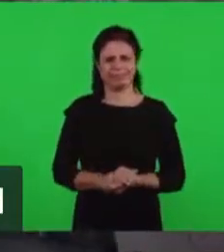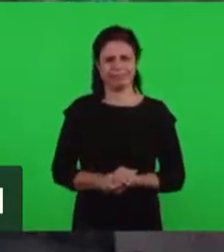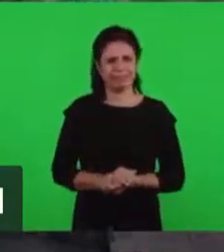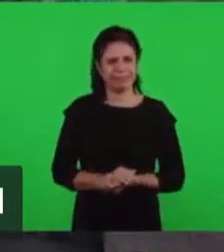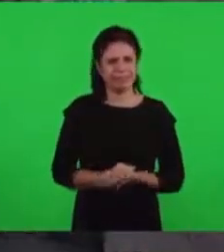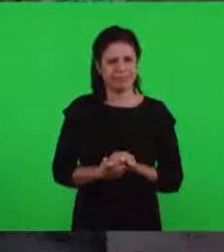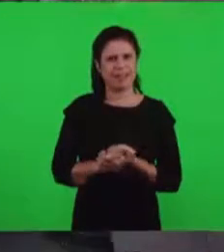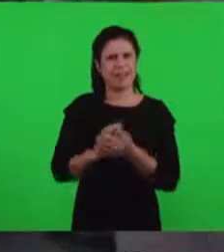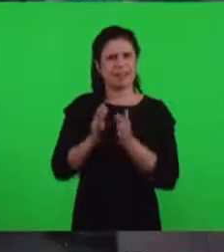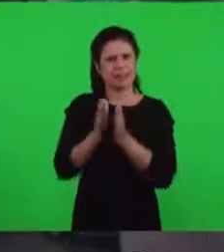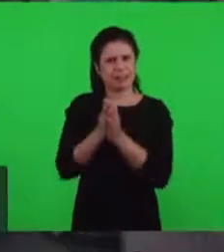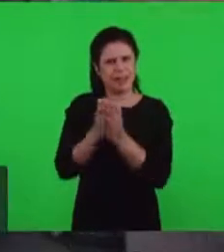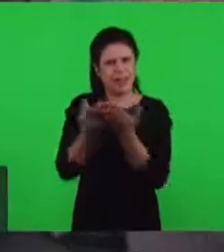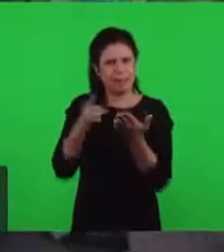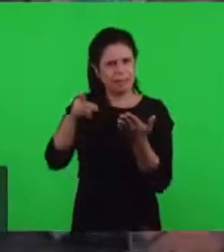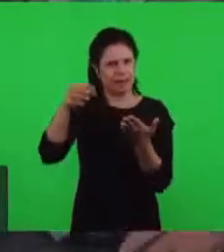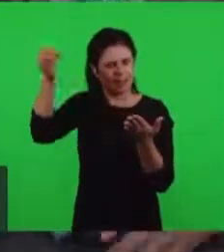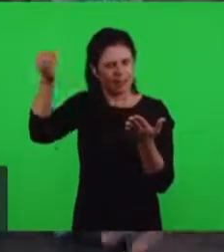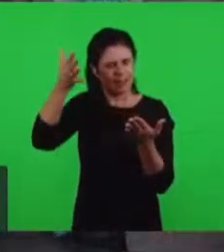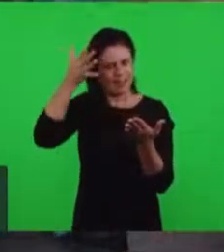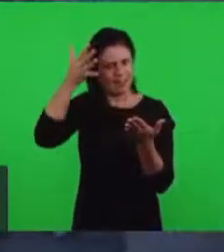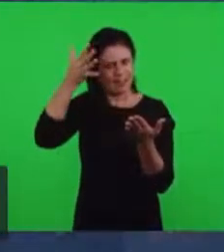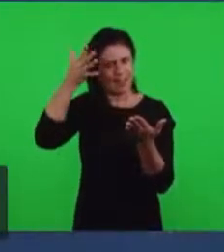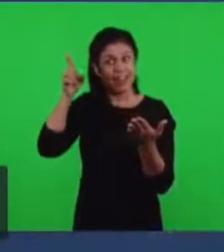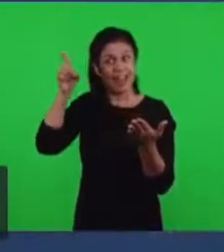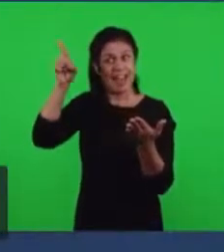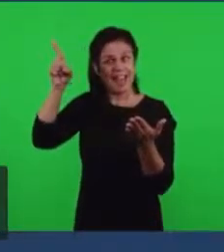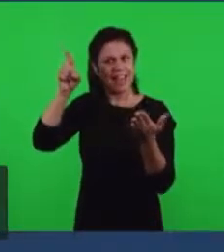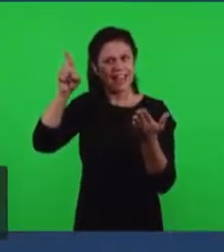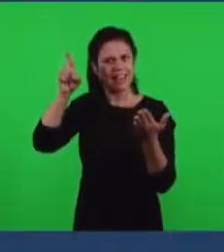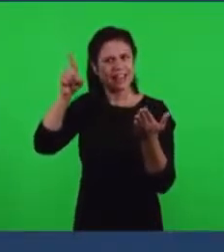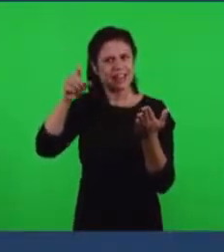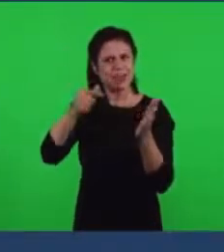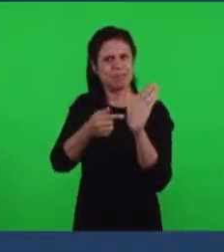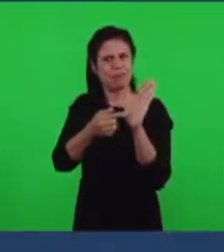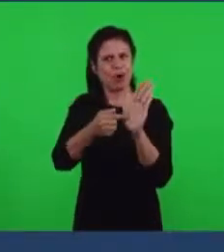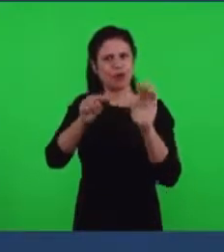revelada ele se manifesta como rei